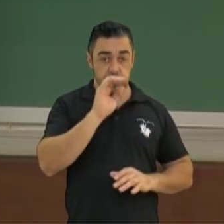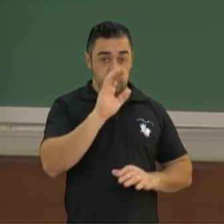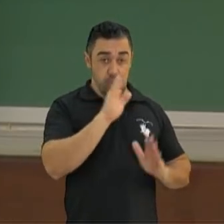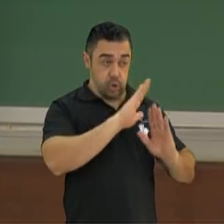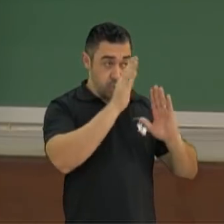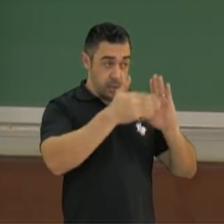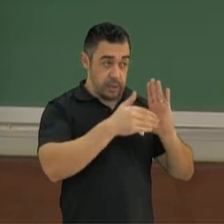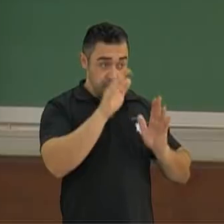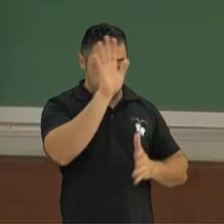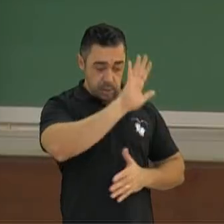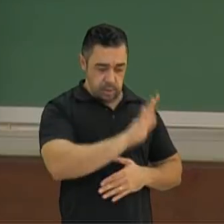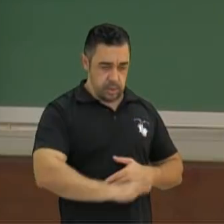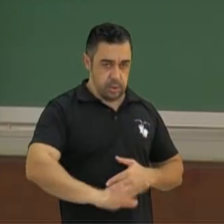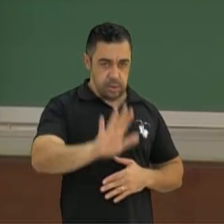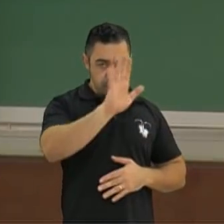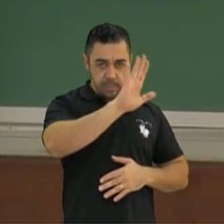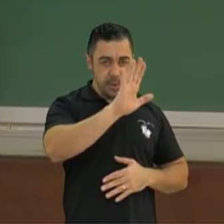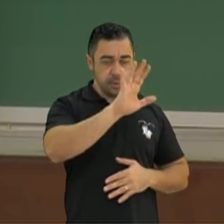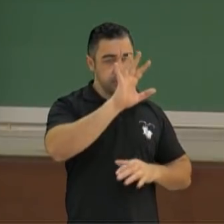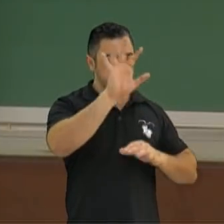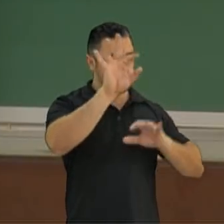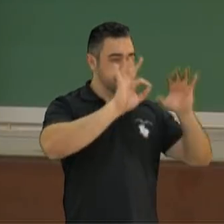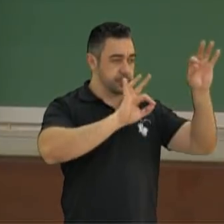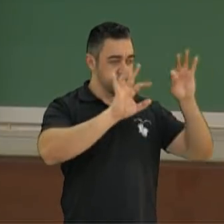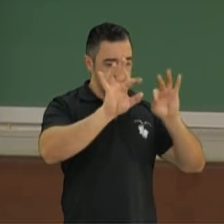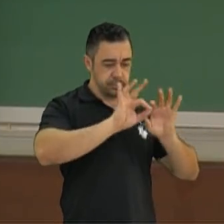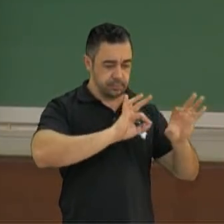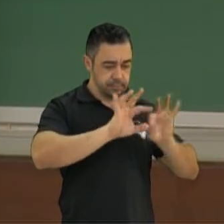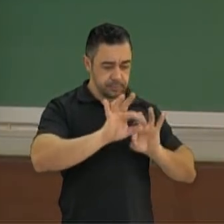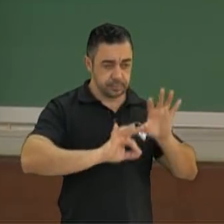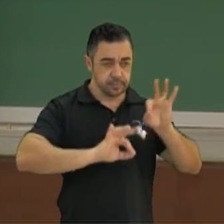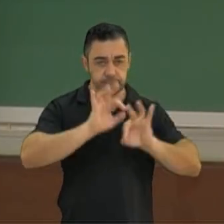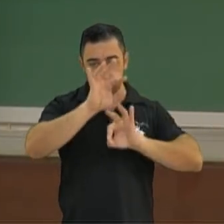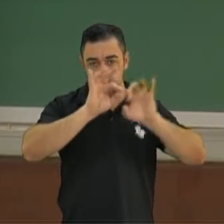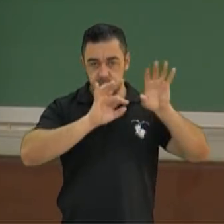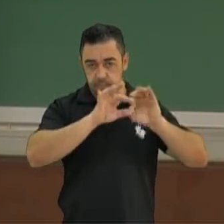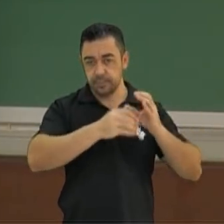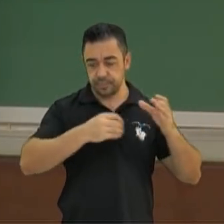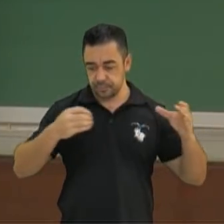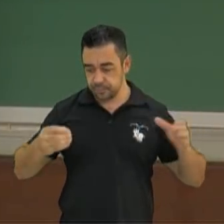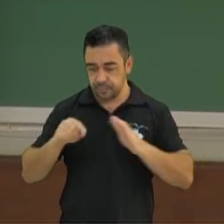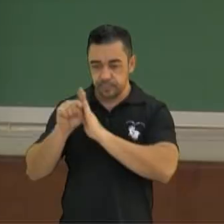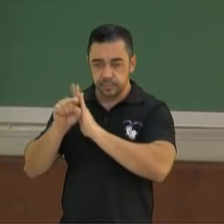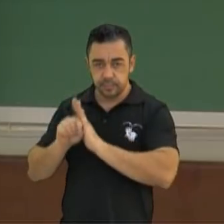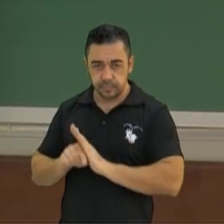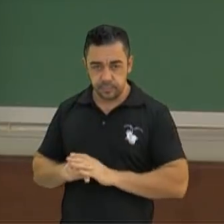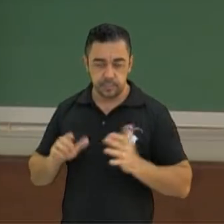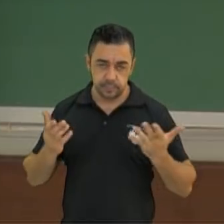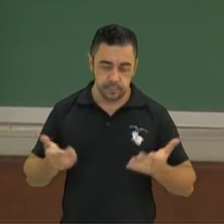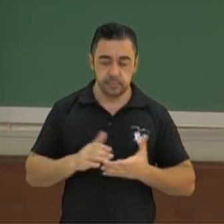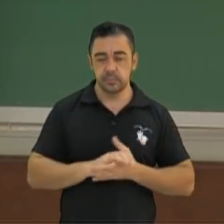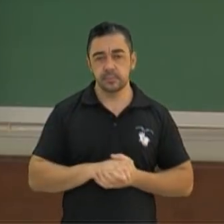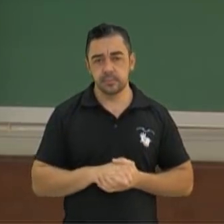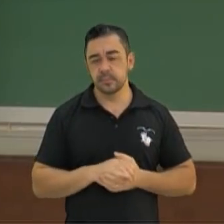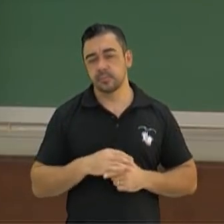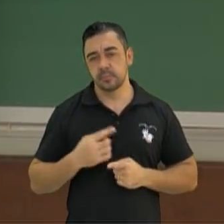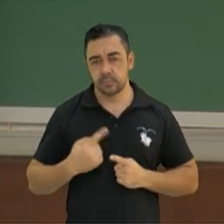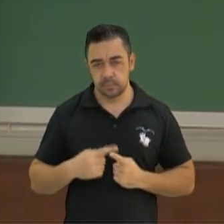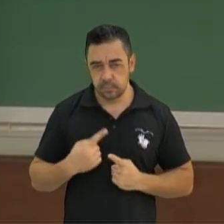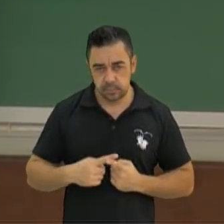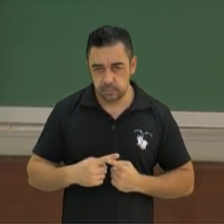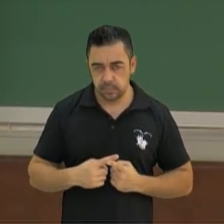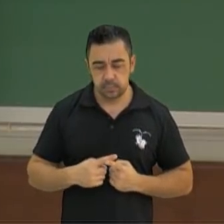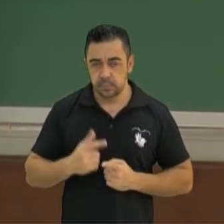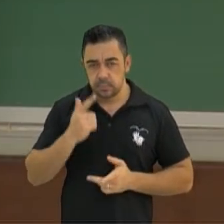quantidade total de habitantes do nosso Brasil, do nosso país, né? E fazer essa pesquisa. Por quê? Você não vai